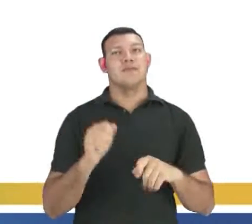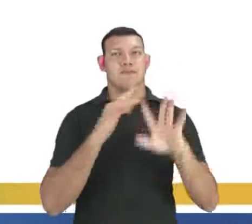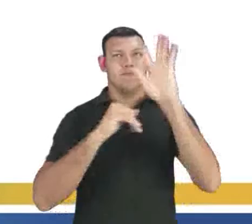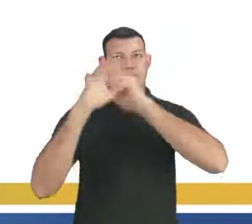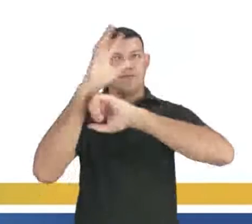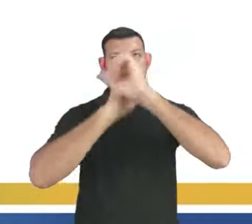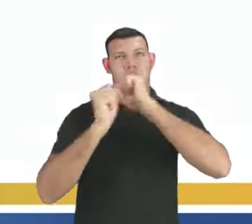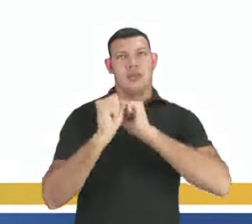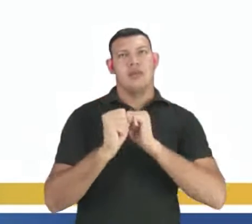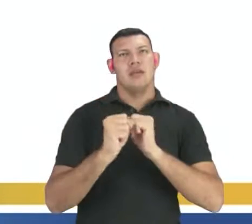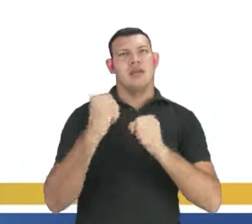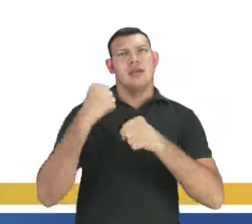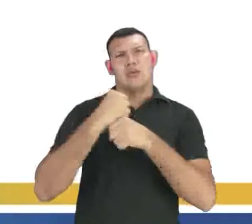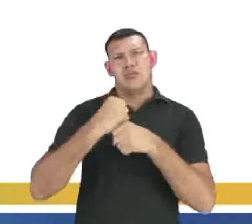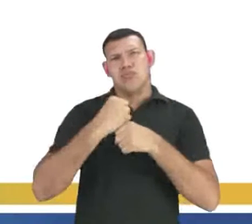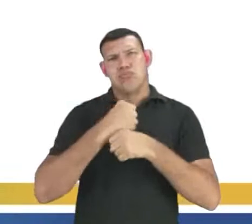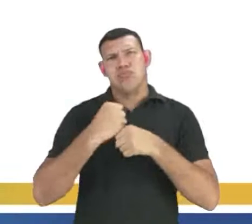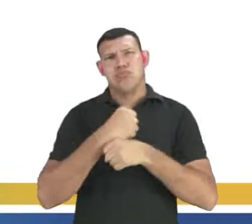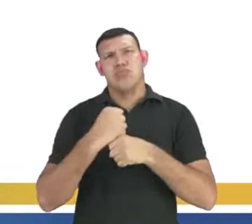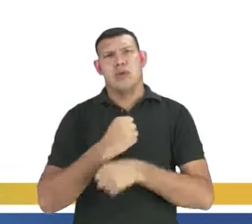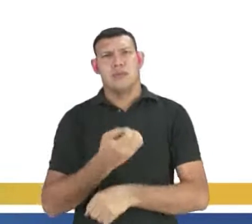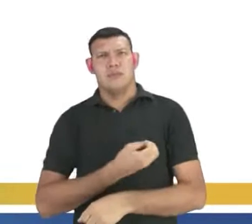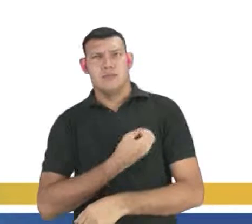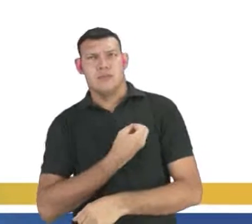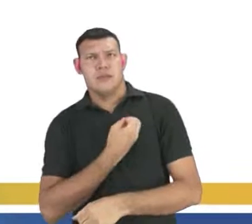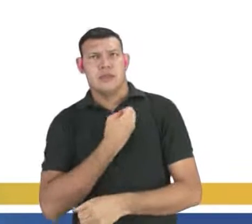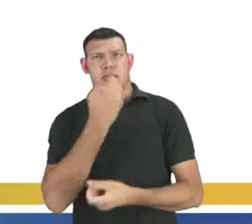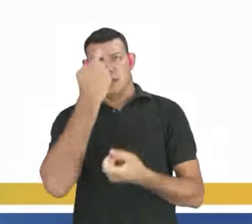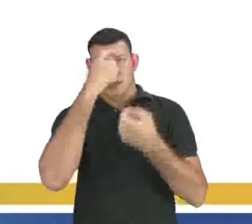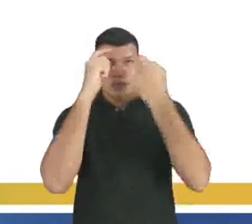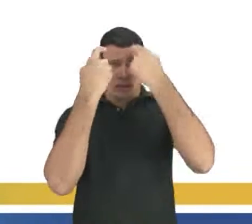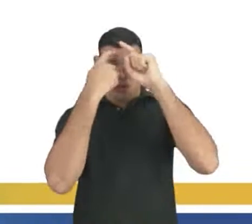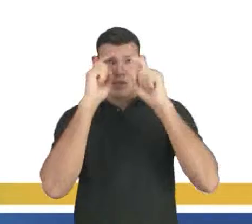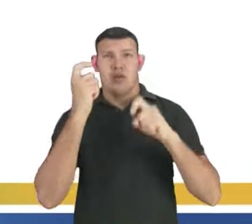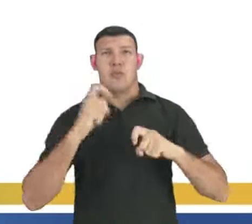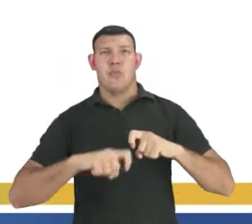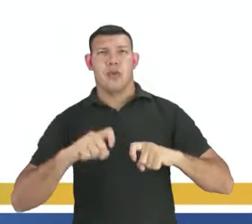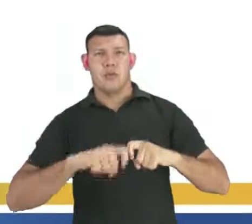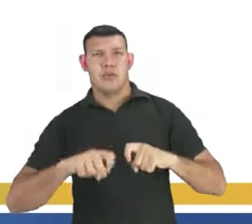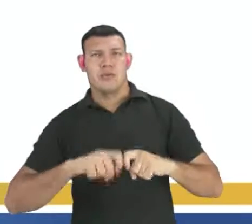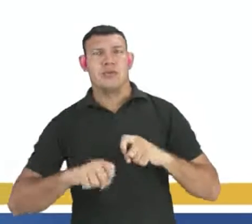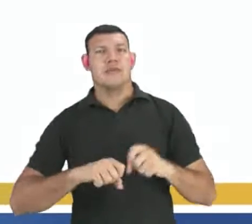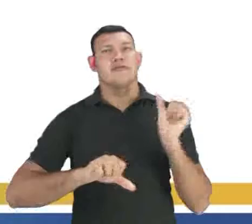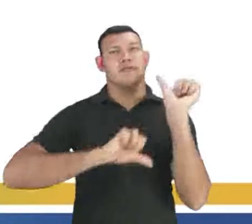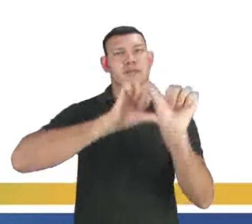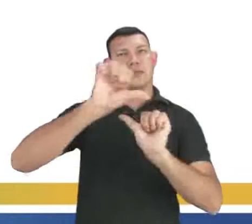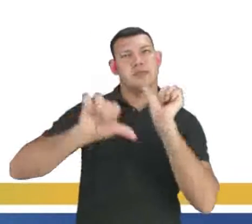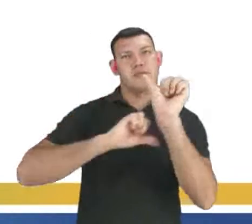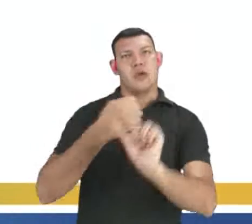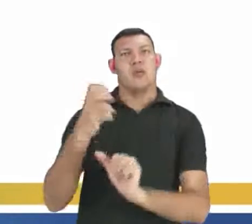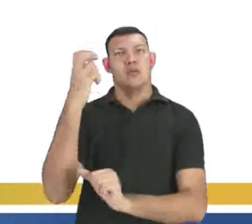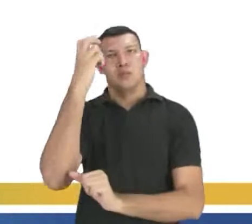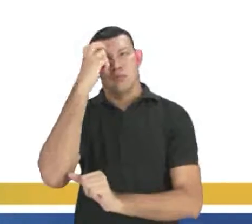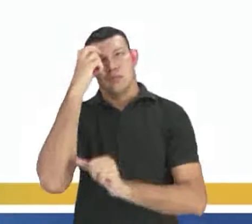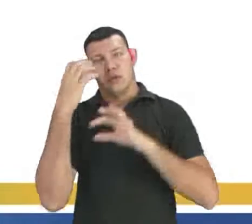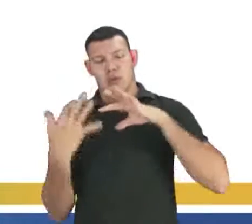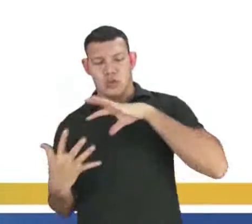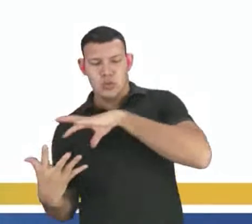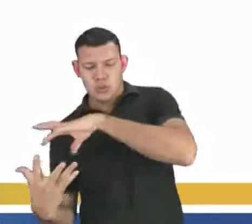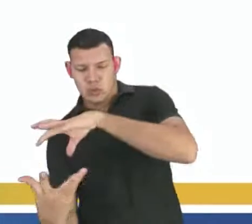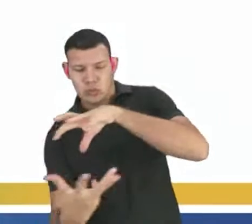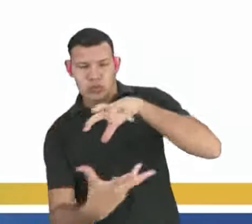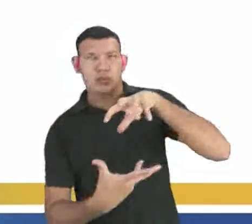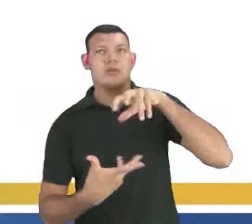milhares de anos vivenciamos, criamos, reproduzimos e transformamos culturas de todo o nosso mundo,